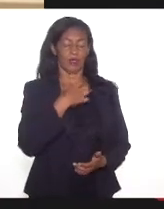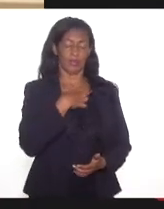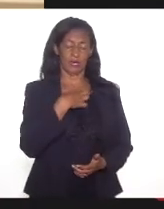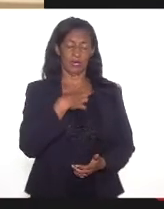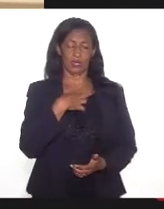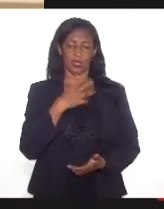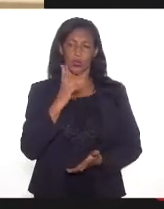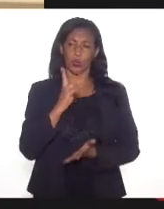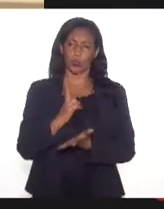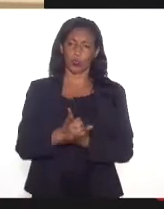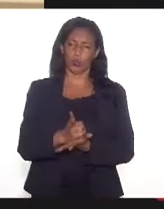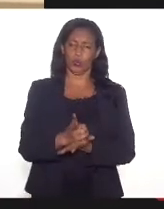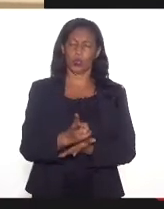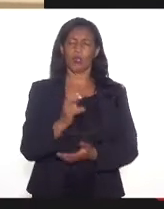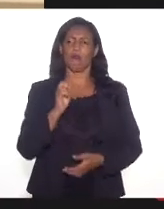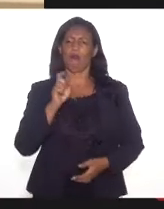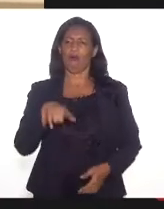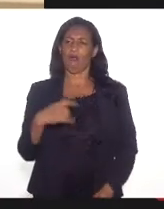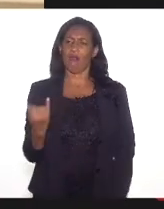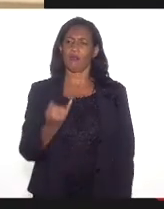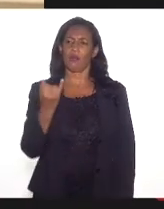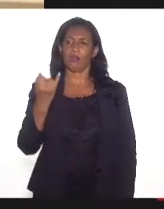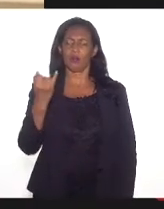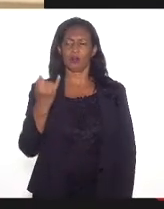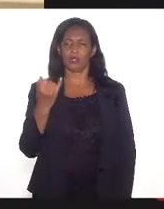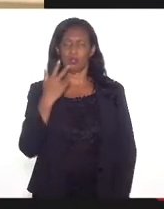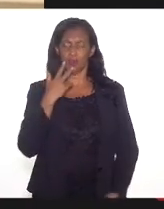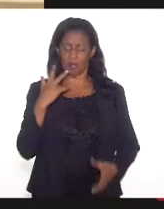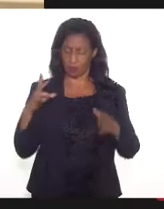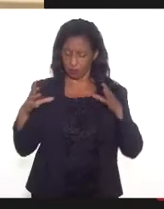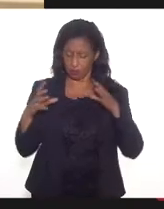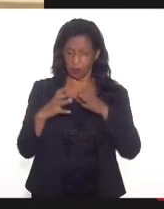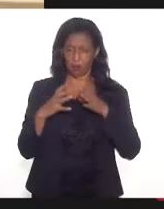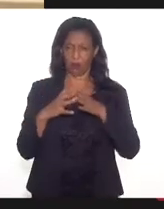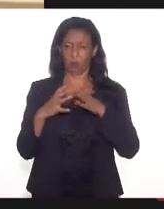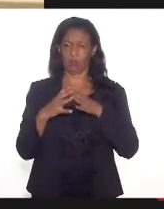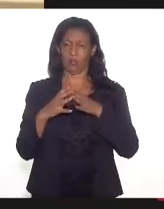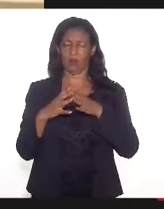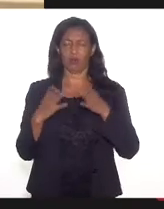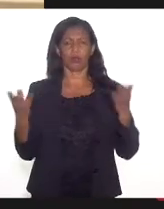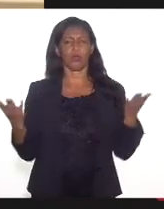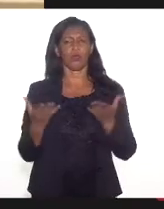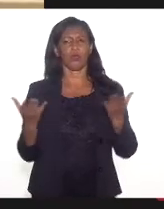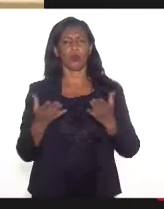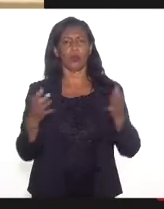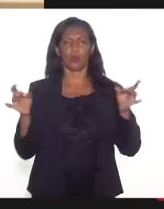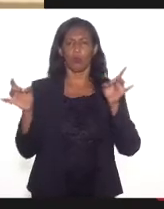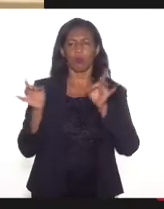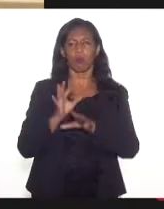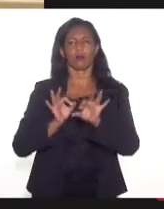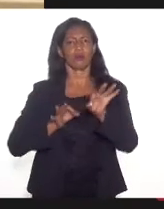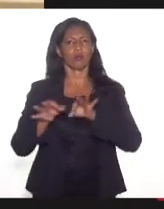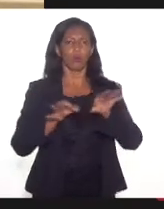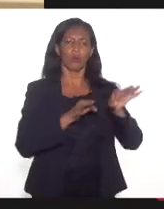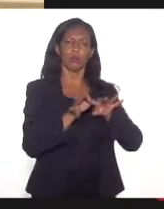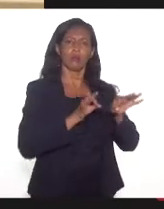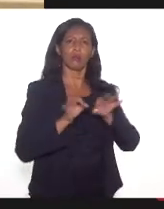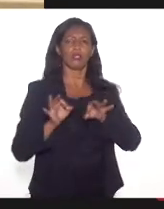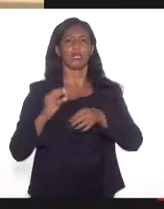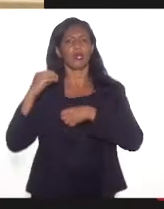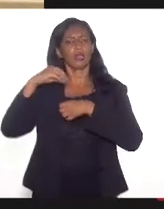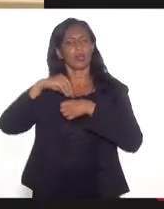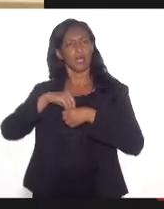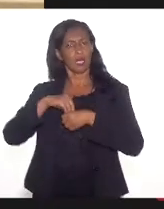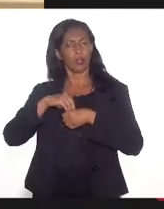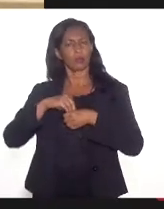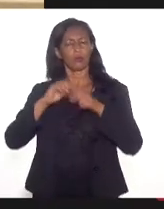importante dizer que esta comissão, que acaba de ser organizada dentro